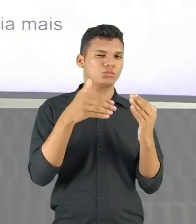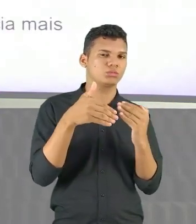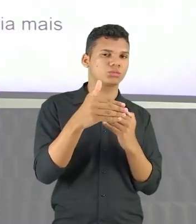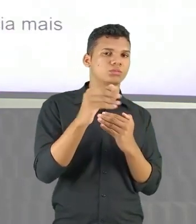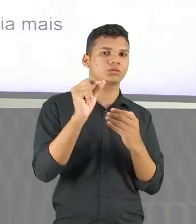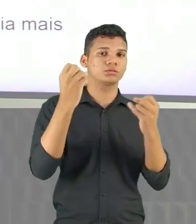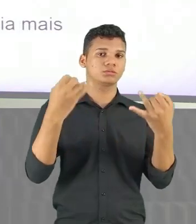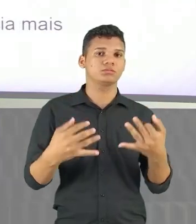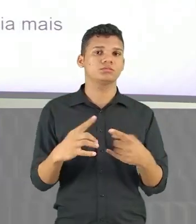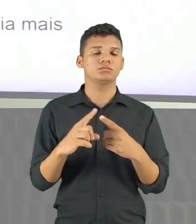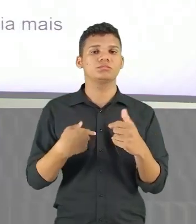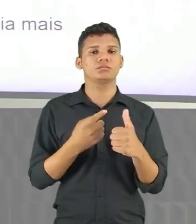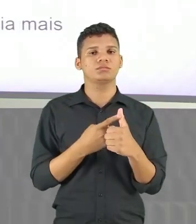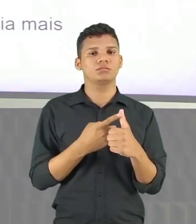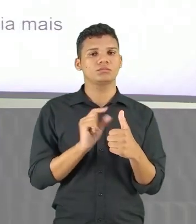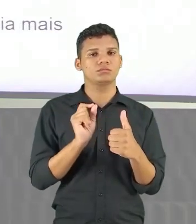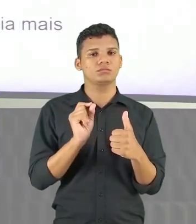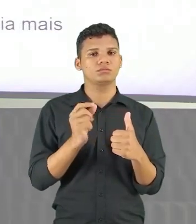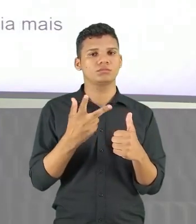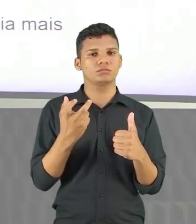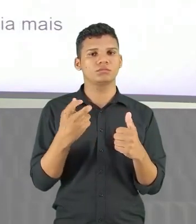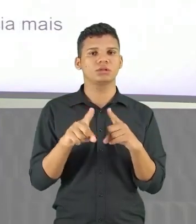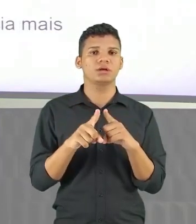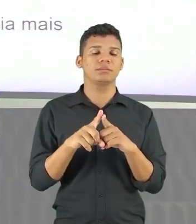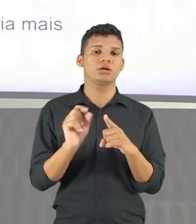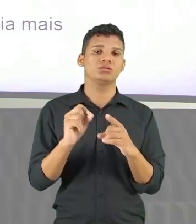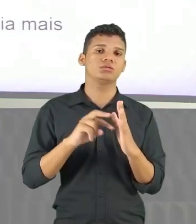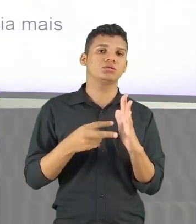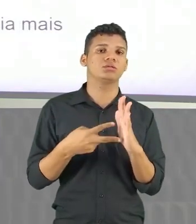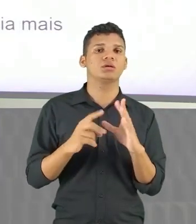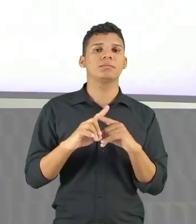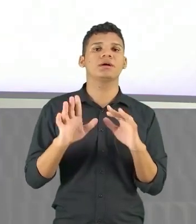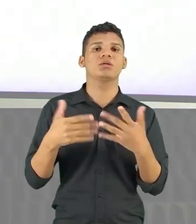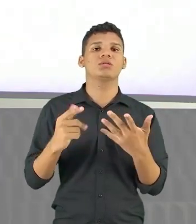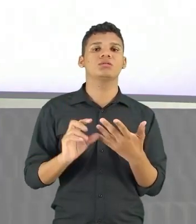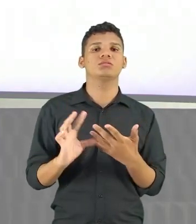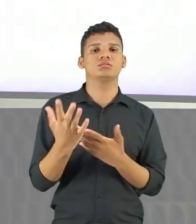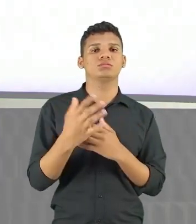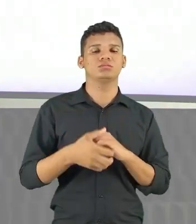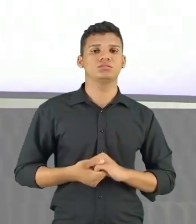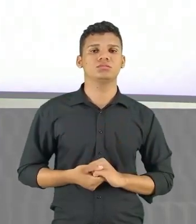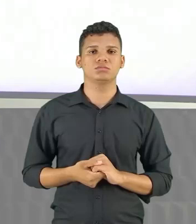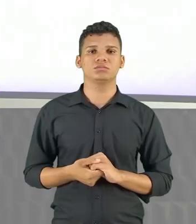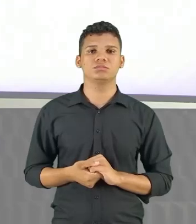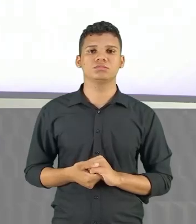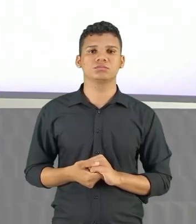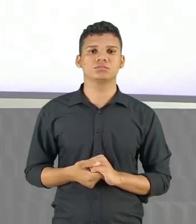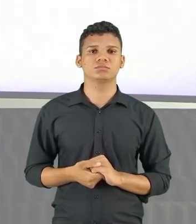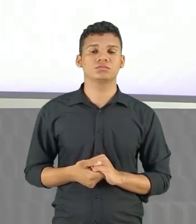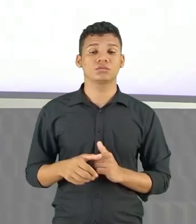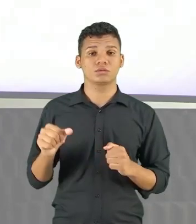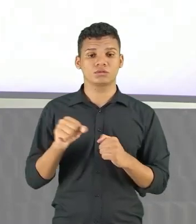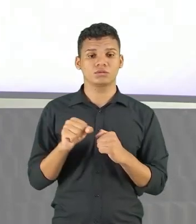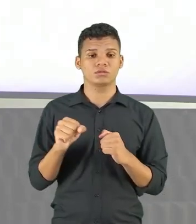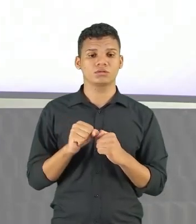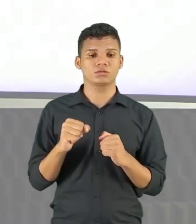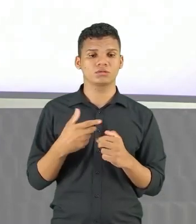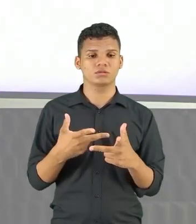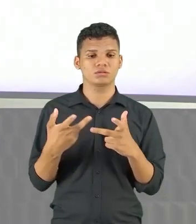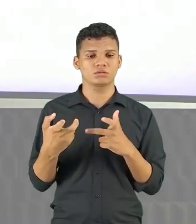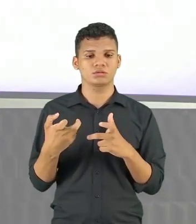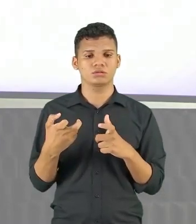venho aqui para esse primeiro parágrafo, sinalizo, onde é que tem esses fatores? Venho aqui para o meu segundo parágrafo, feito isso, eu venho